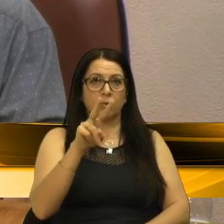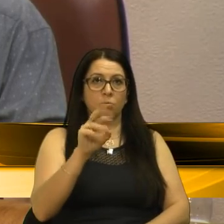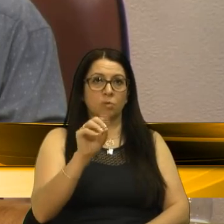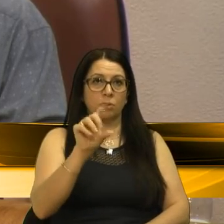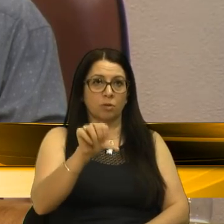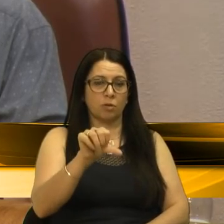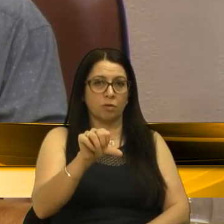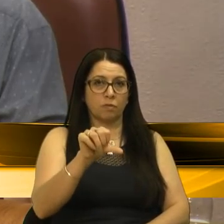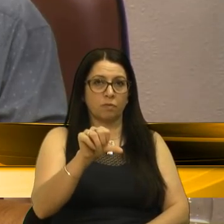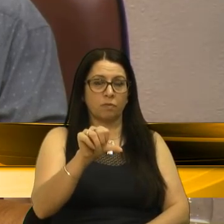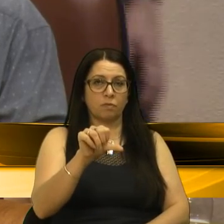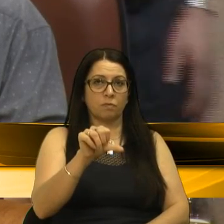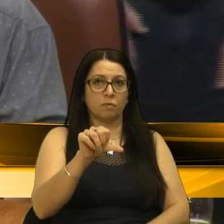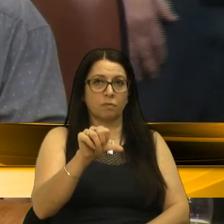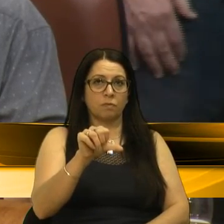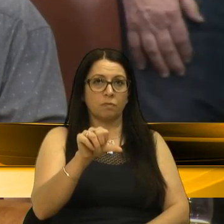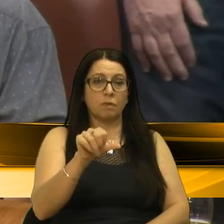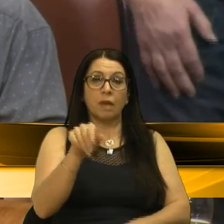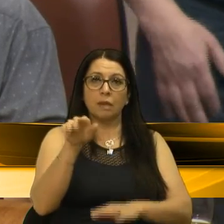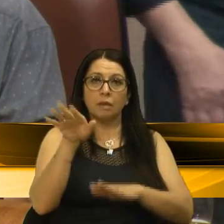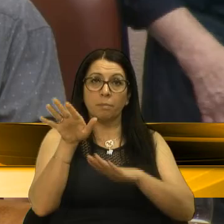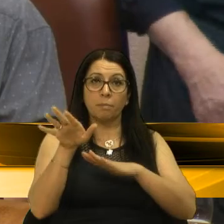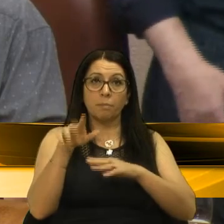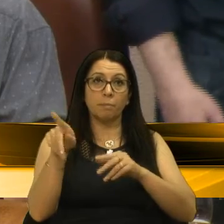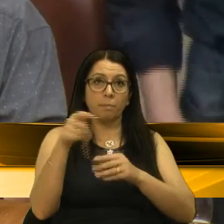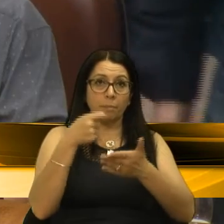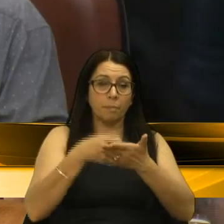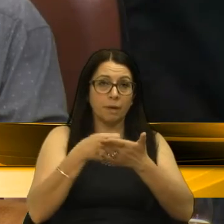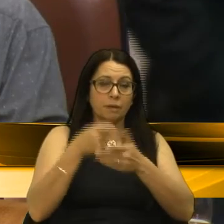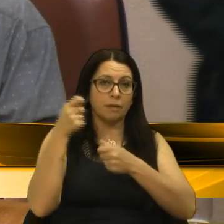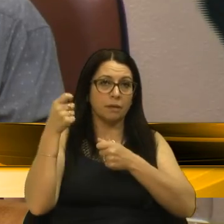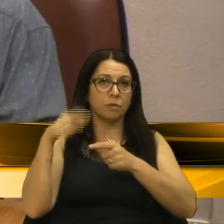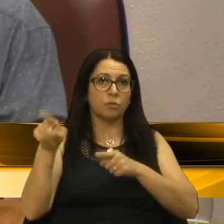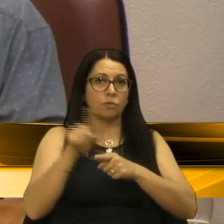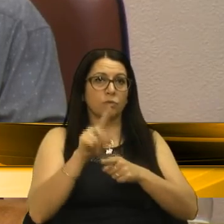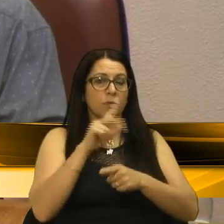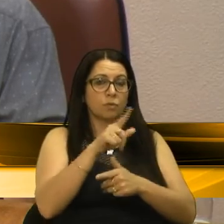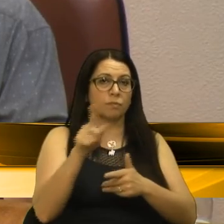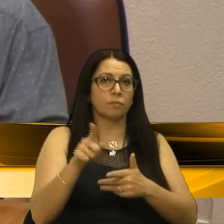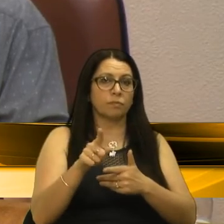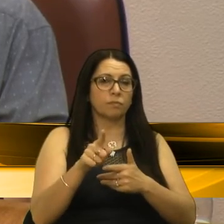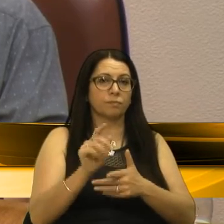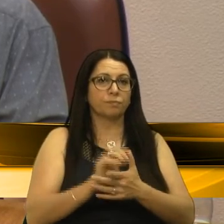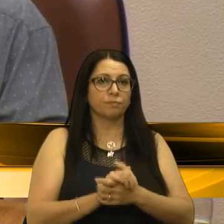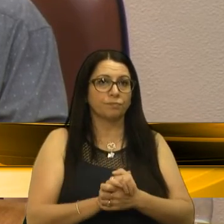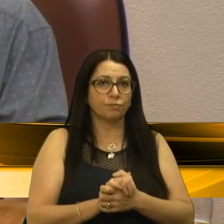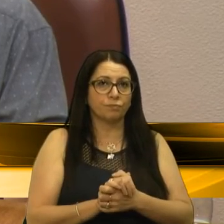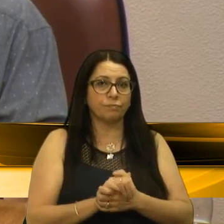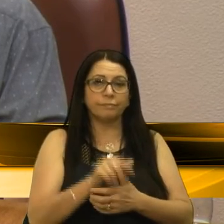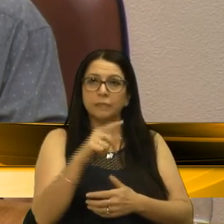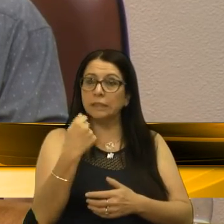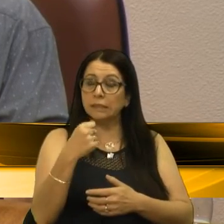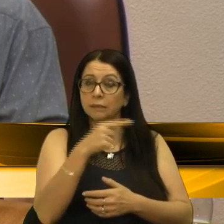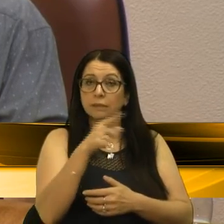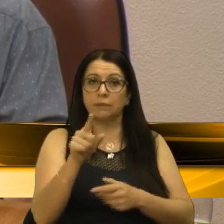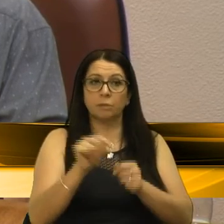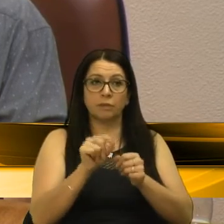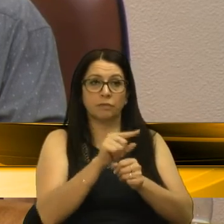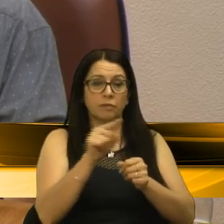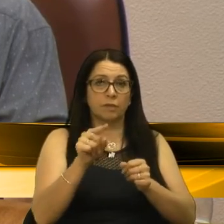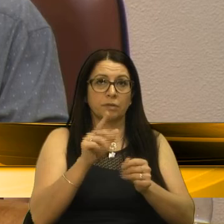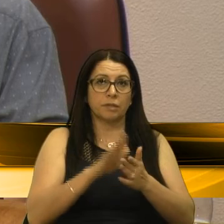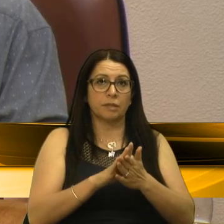17/11/2019. Pleiteiam ainda que o réu adote os autos de gestão necessária para assegurar